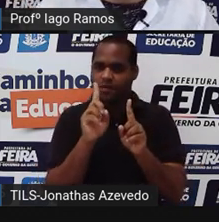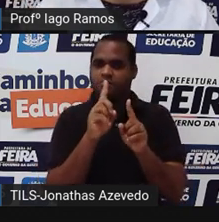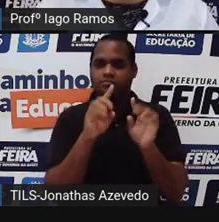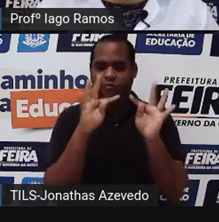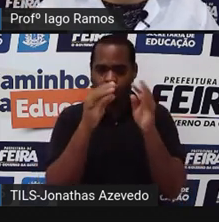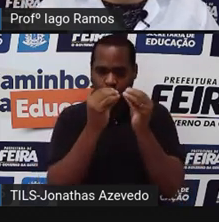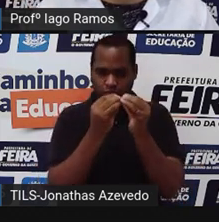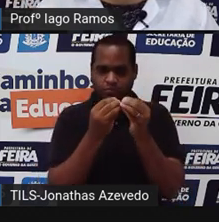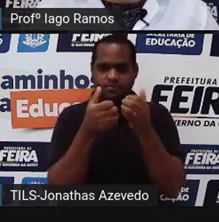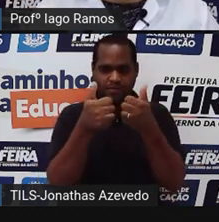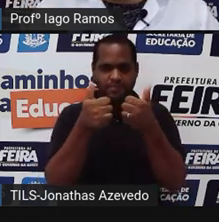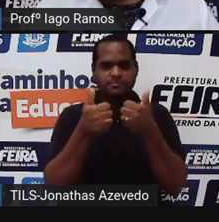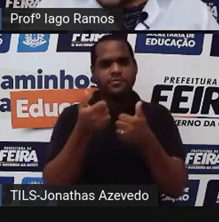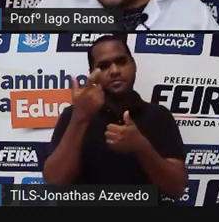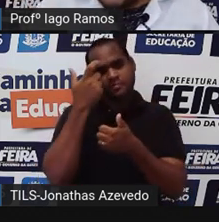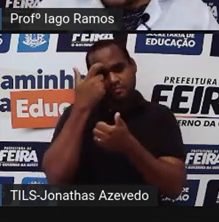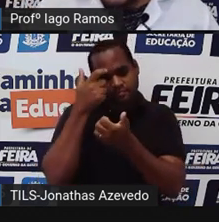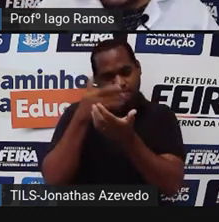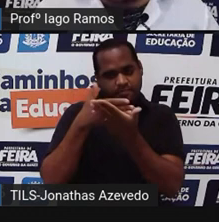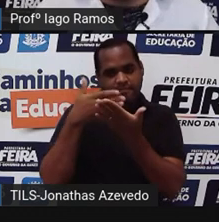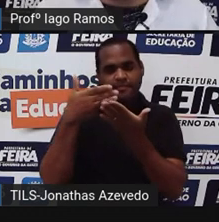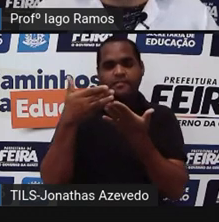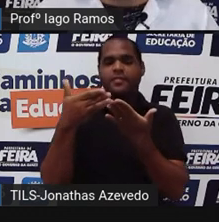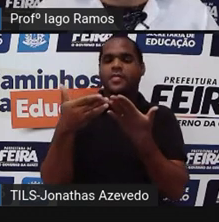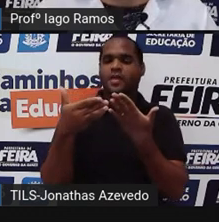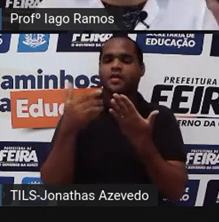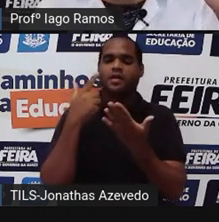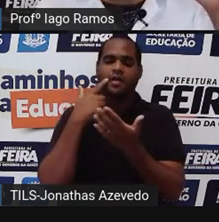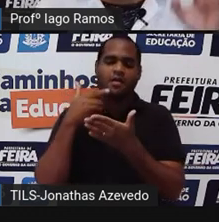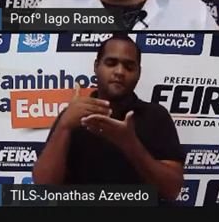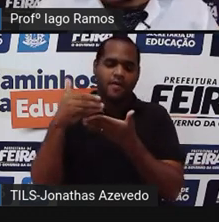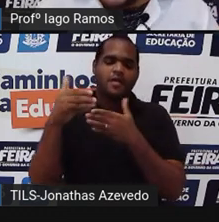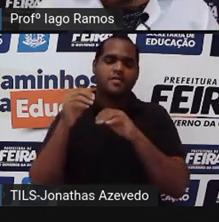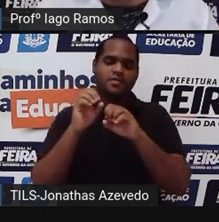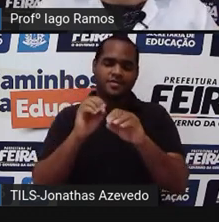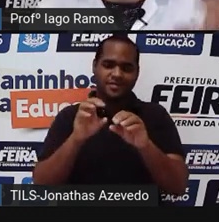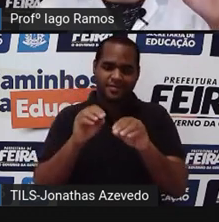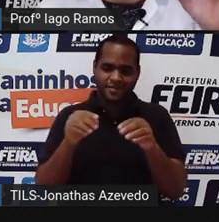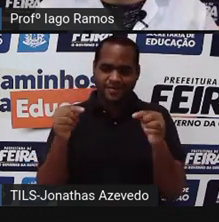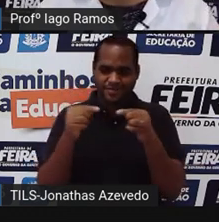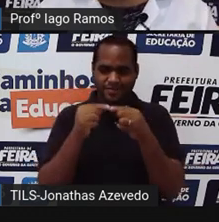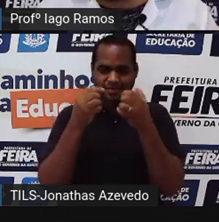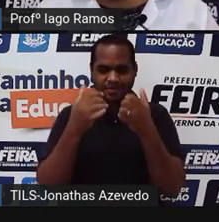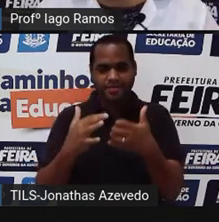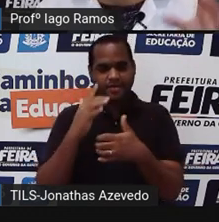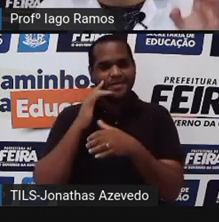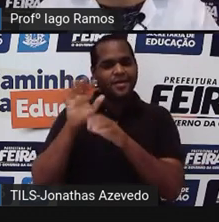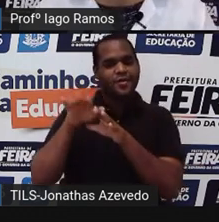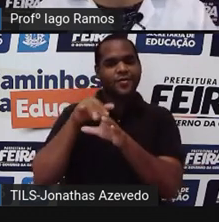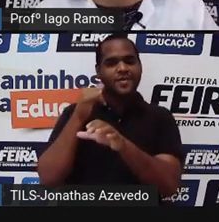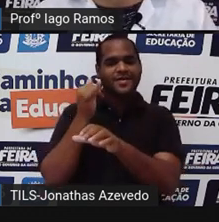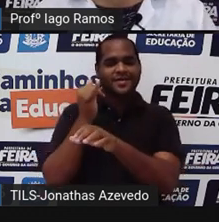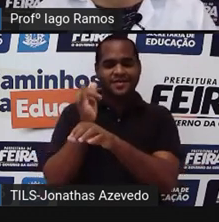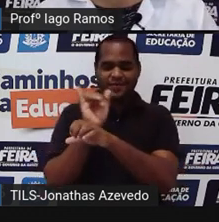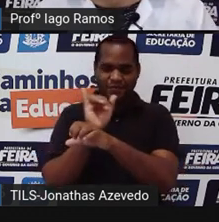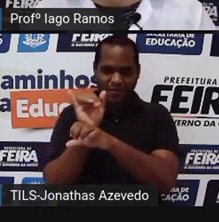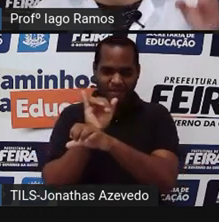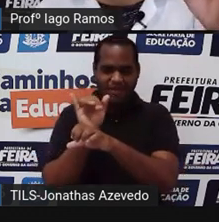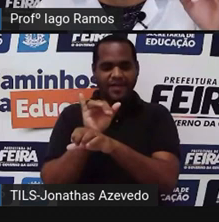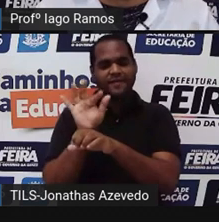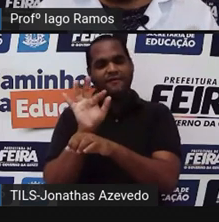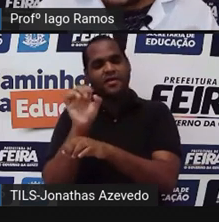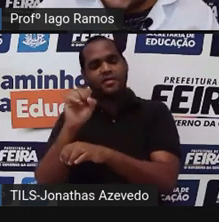a pensar nelas, nas completas, a partir dessa aula aqui. Então, vai lá, canal do YouTube, Seduc Feira de